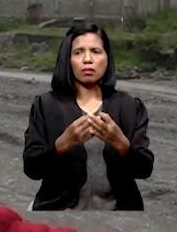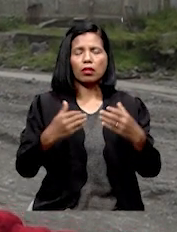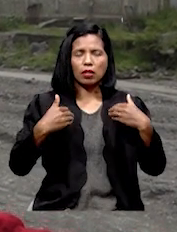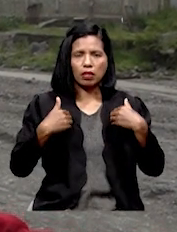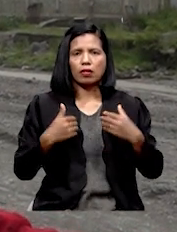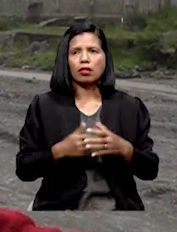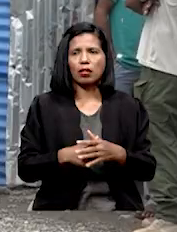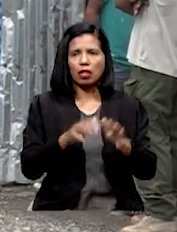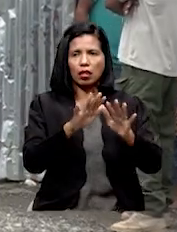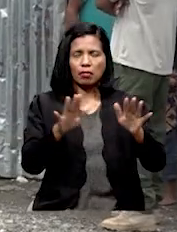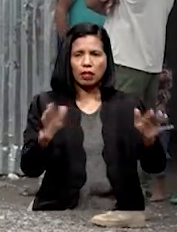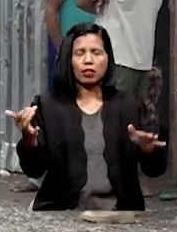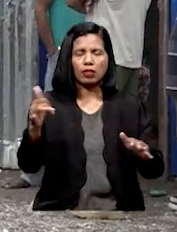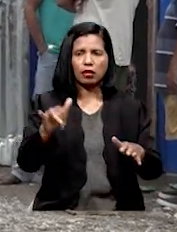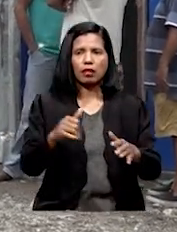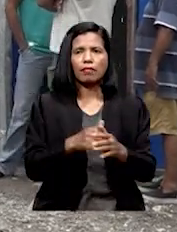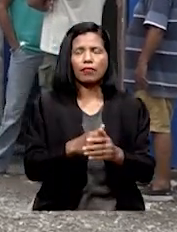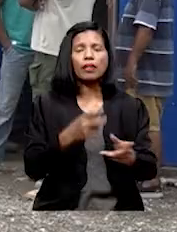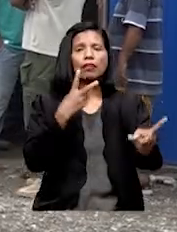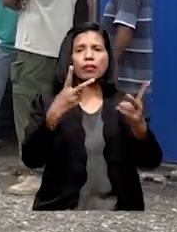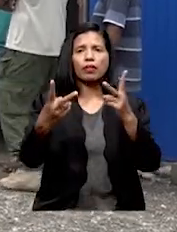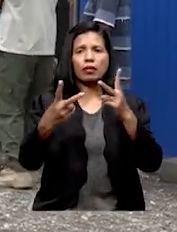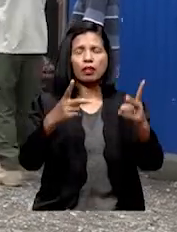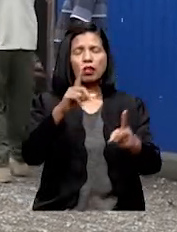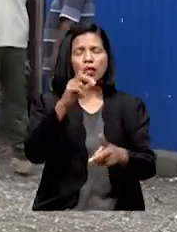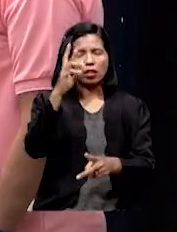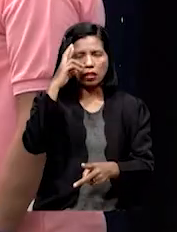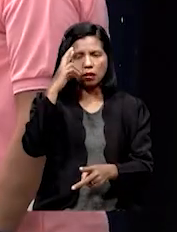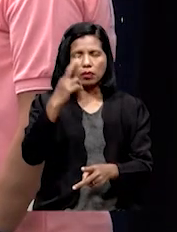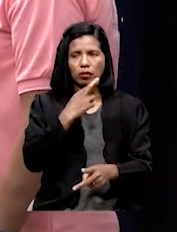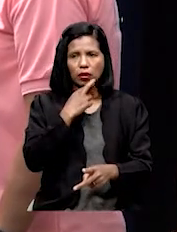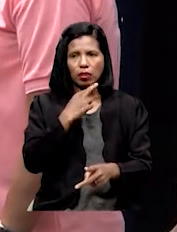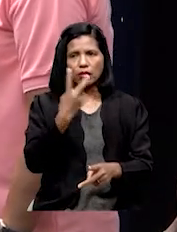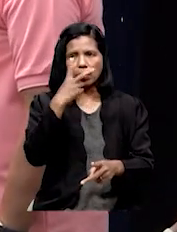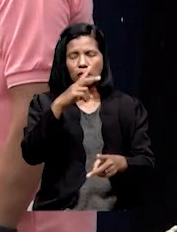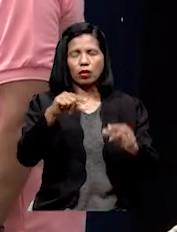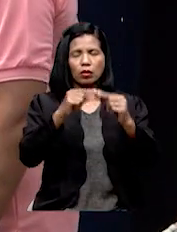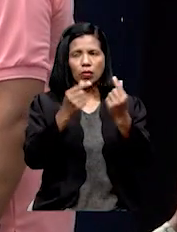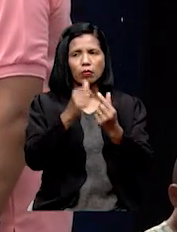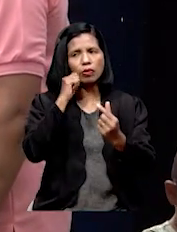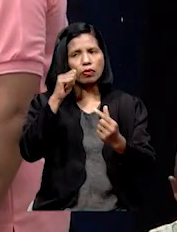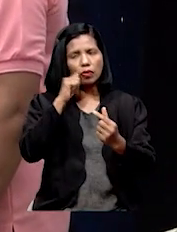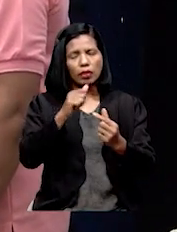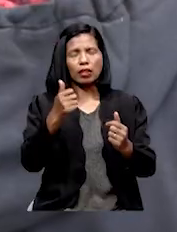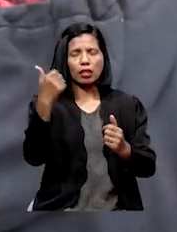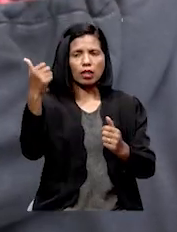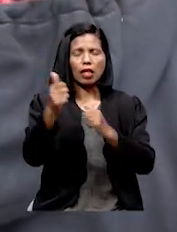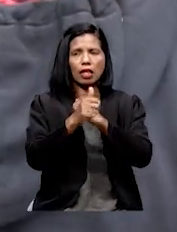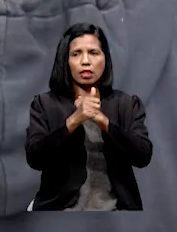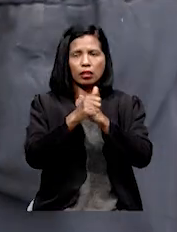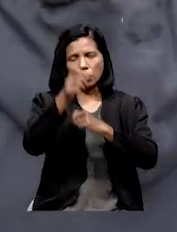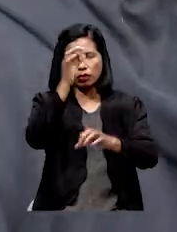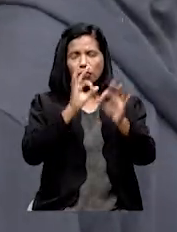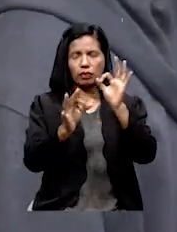também, lá Barak Sira. Ia visita, né, laureado Nobel da Paz, né, be acompanha o seu grupo feito e a ação real.